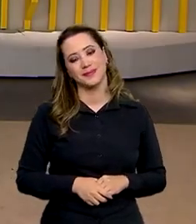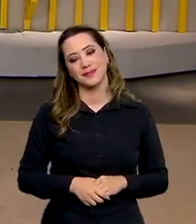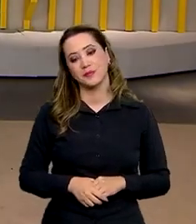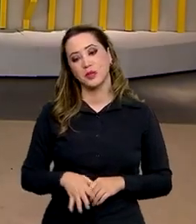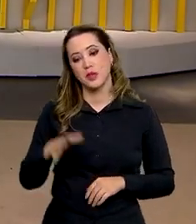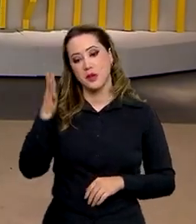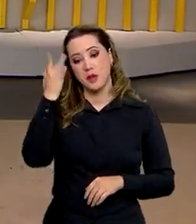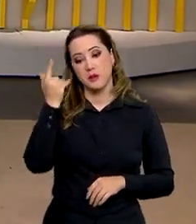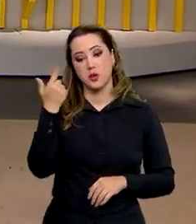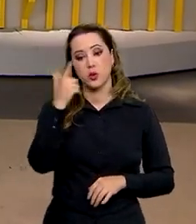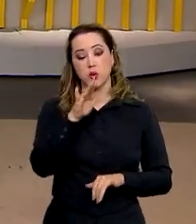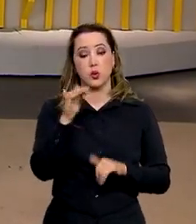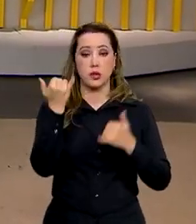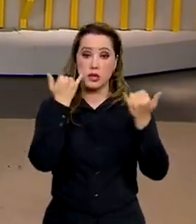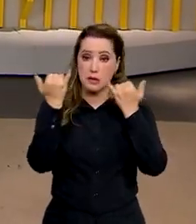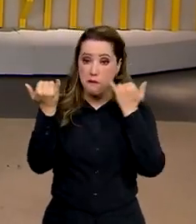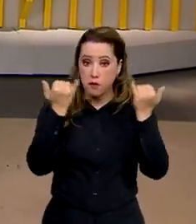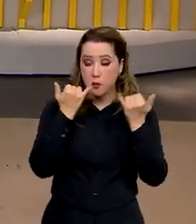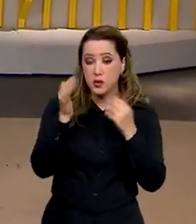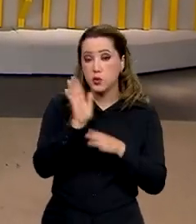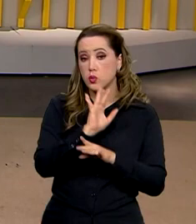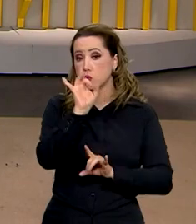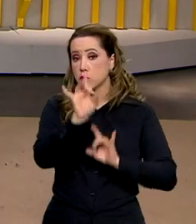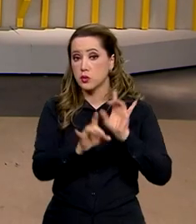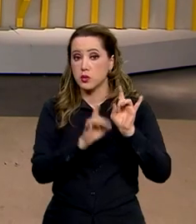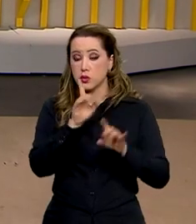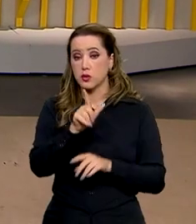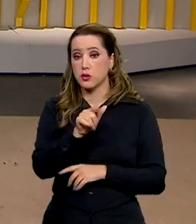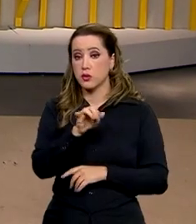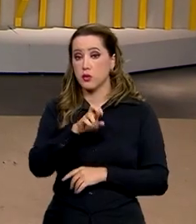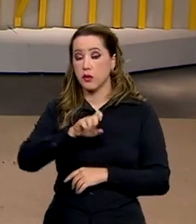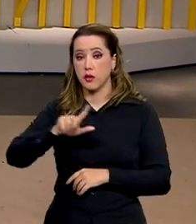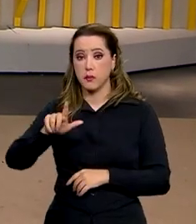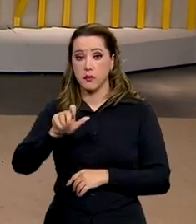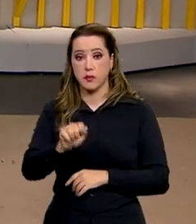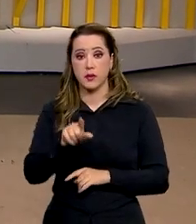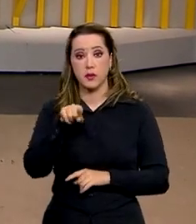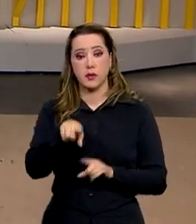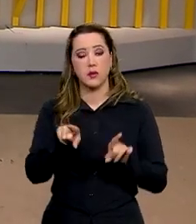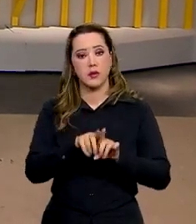E amanhã a gente tem mais uma reportagem especial da Gabriela Noronha lá em São Tomé e